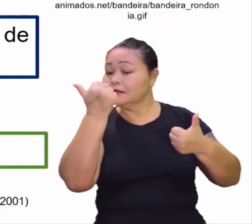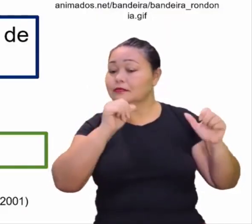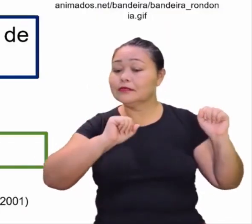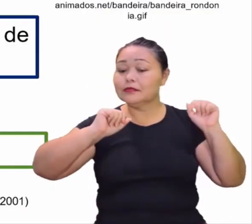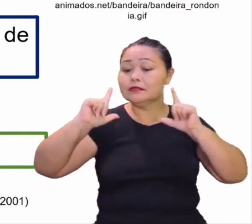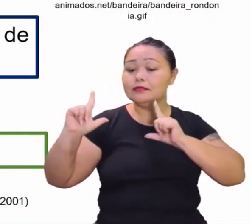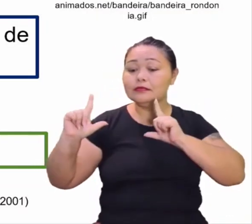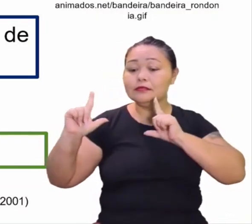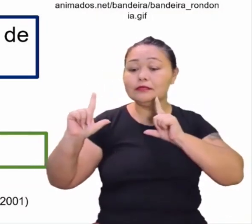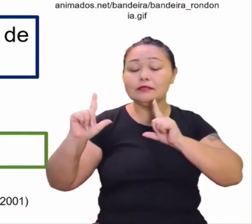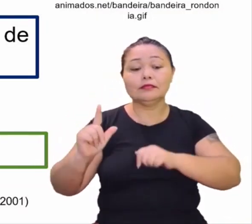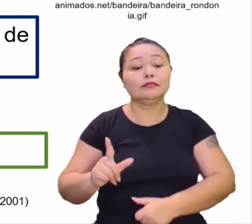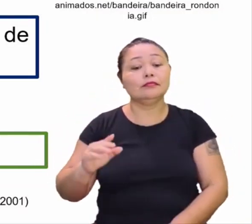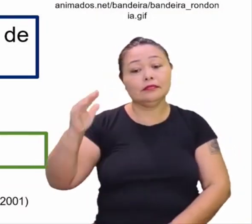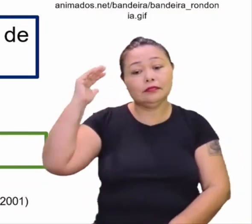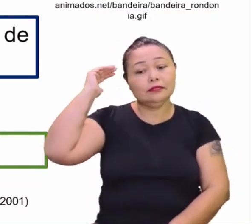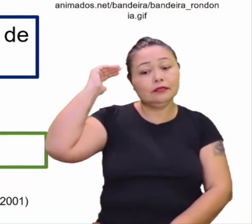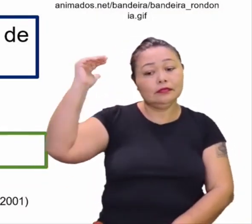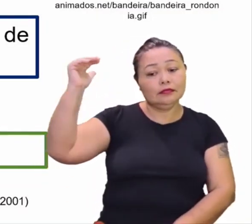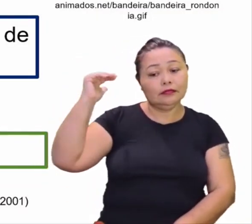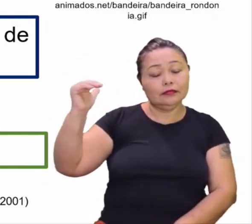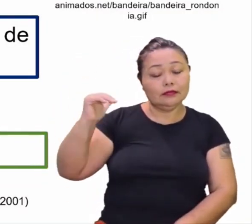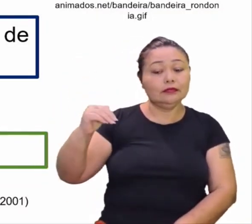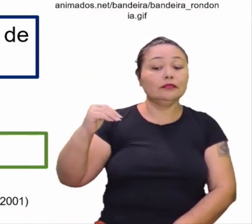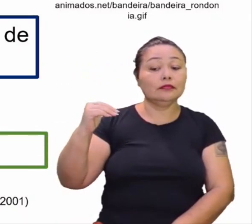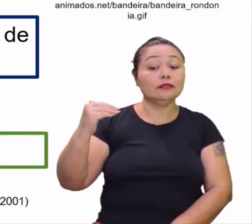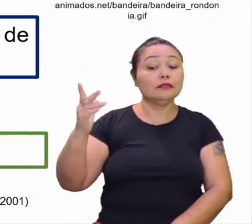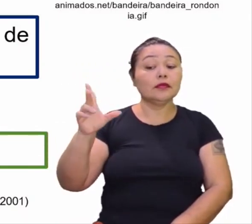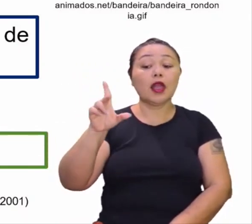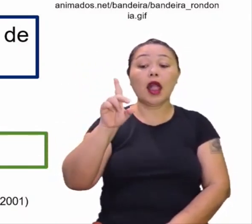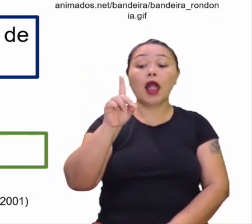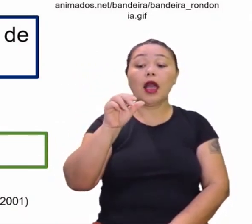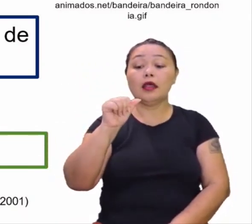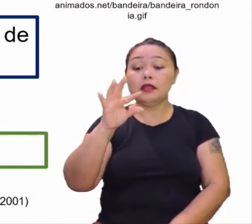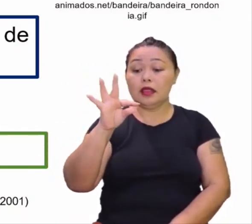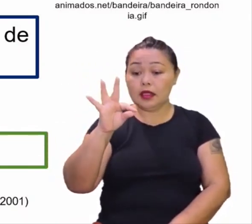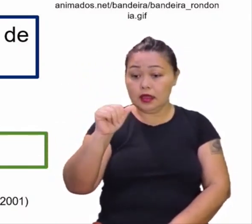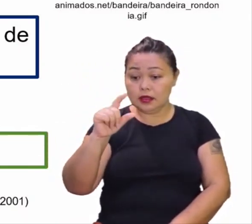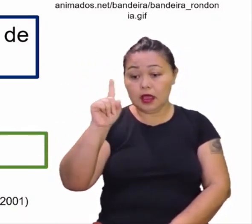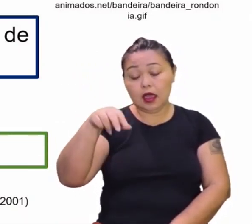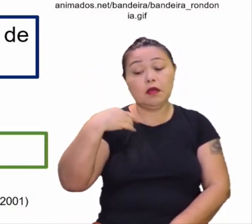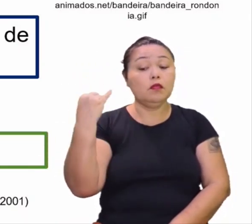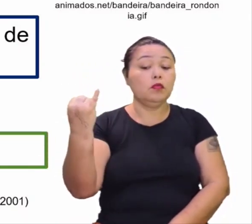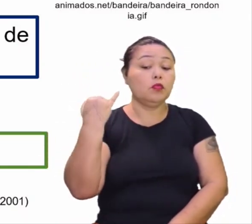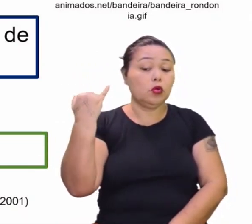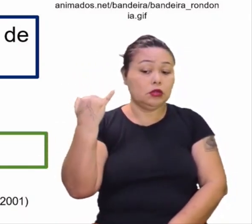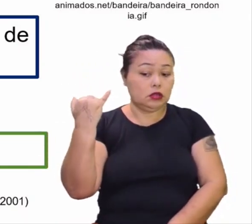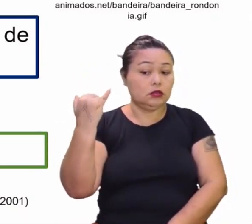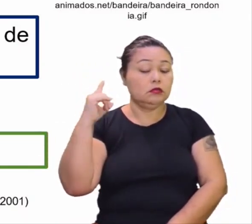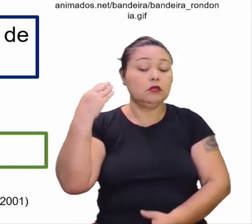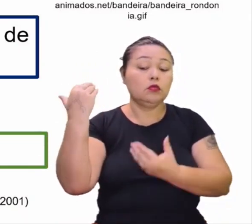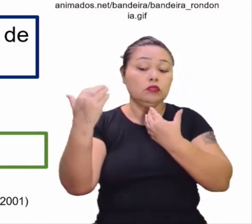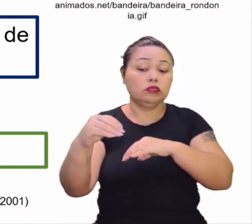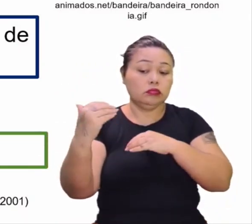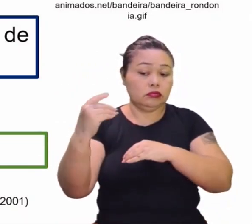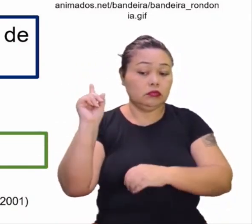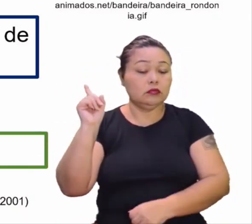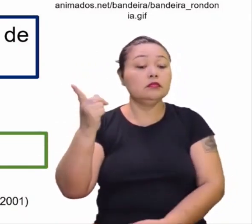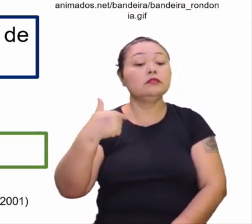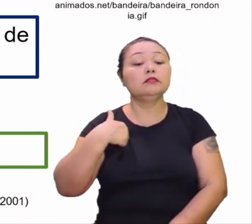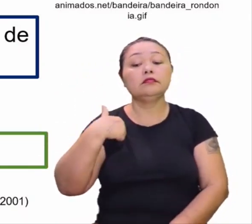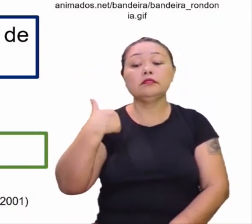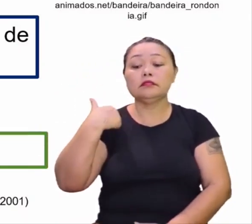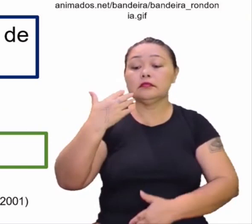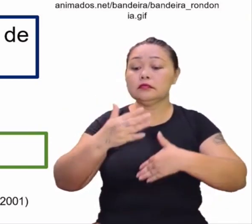lá no quadro. E essas datas são importantes, galera, para concurso. Sempre está cobrando alguma data relacionada a esse